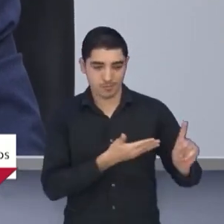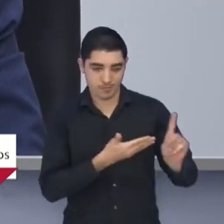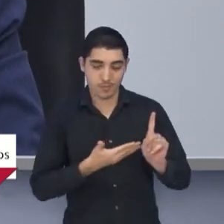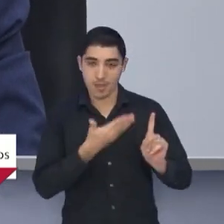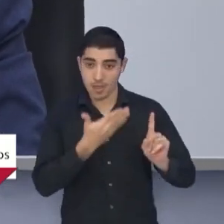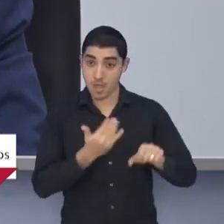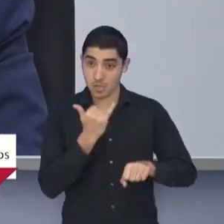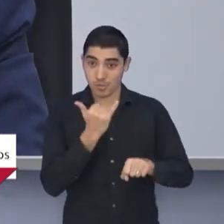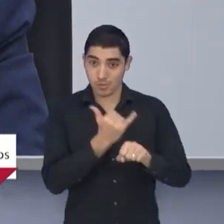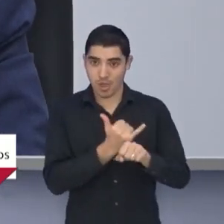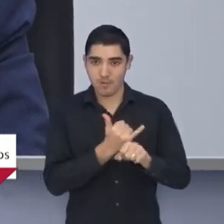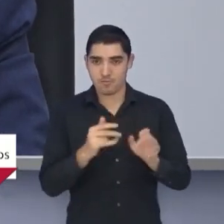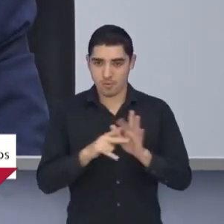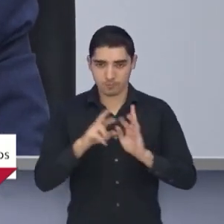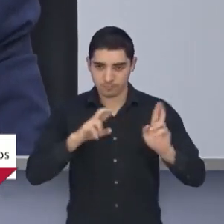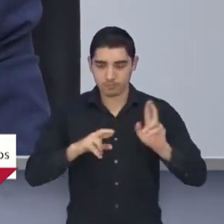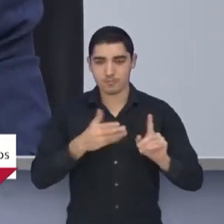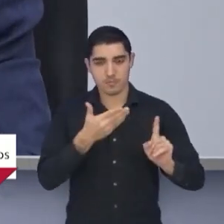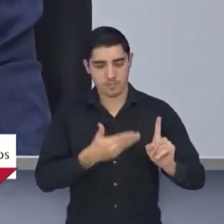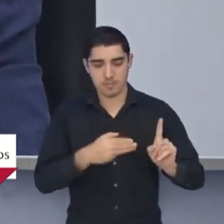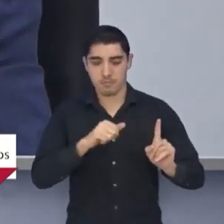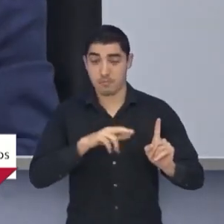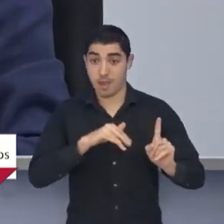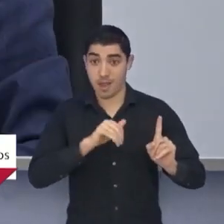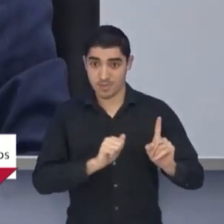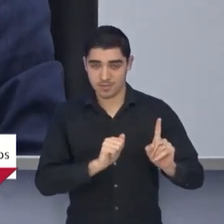fiscalização Márcia rarum